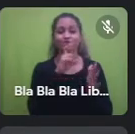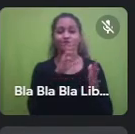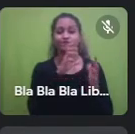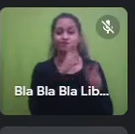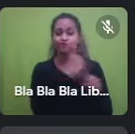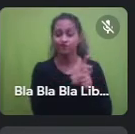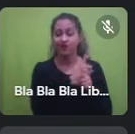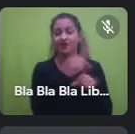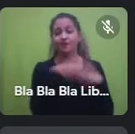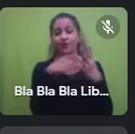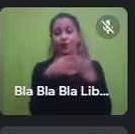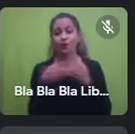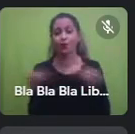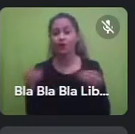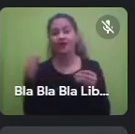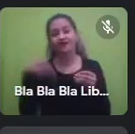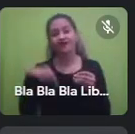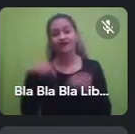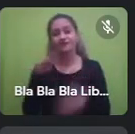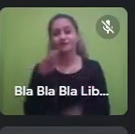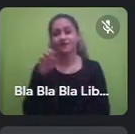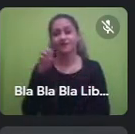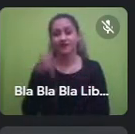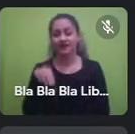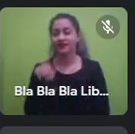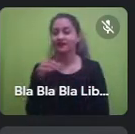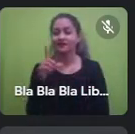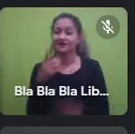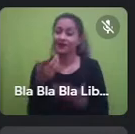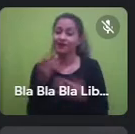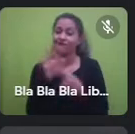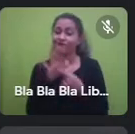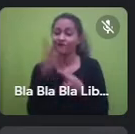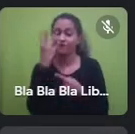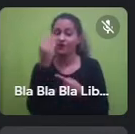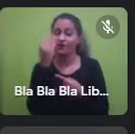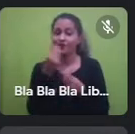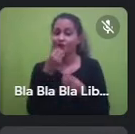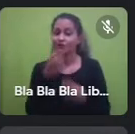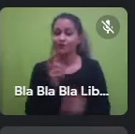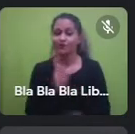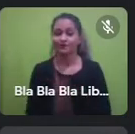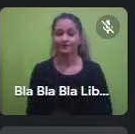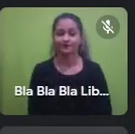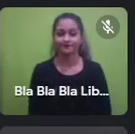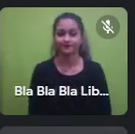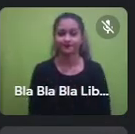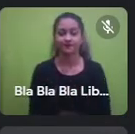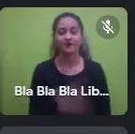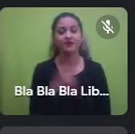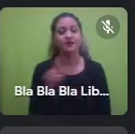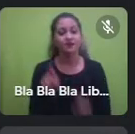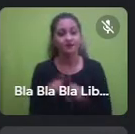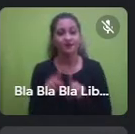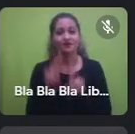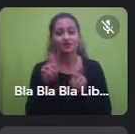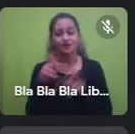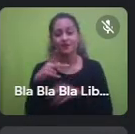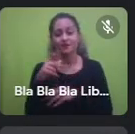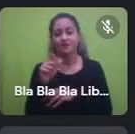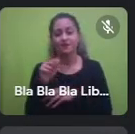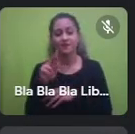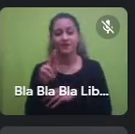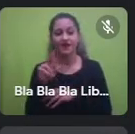Ele não ficou com uma aparência muito boa. Para histopatologia, eu já descartei. A outra questão do parasitismo, aqui no